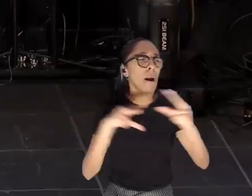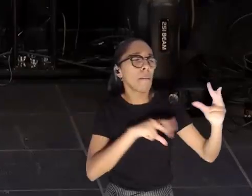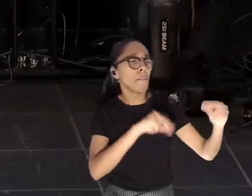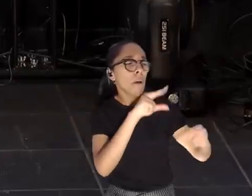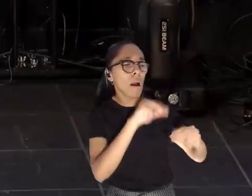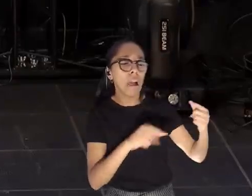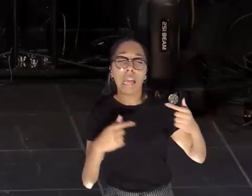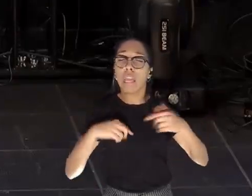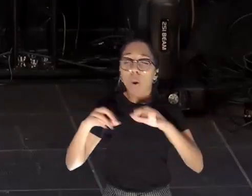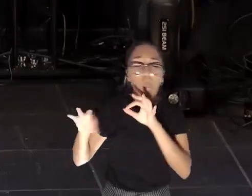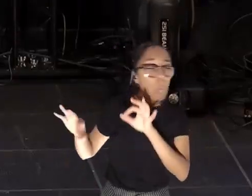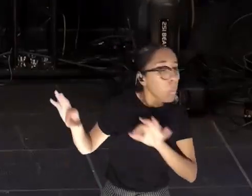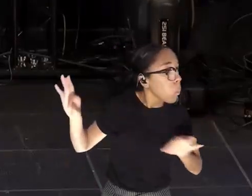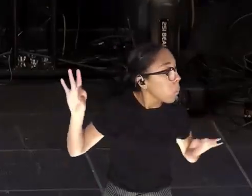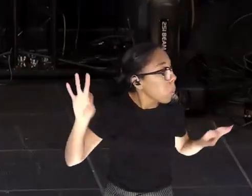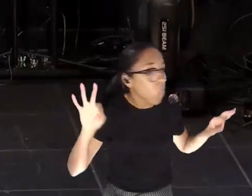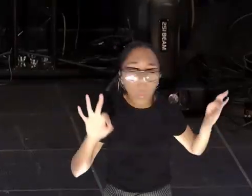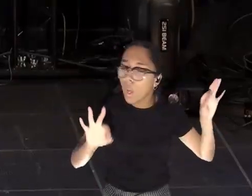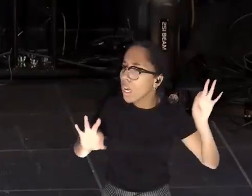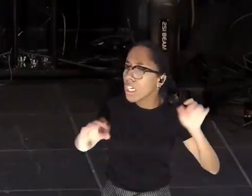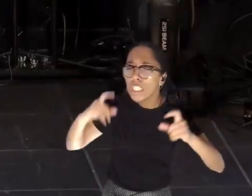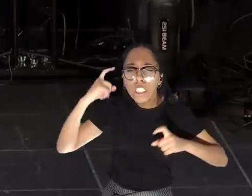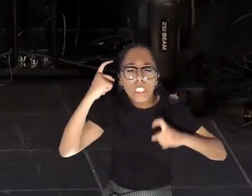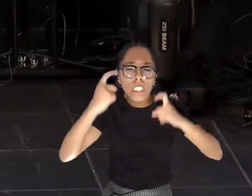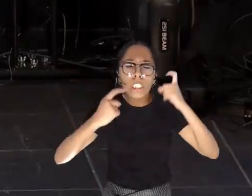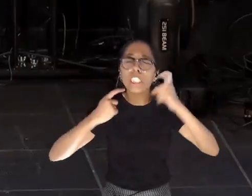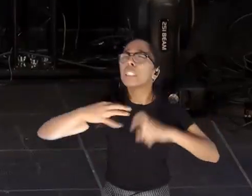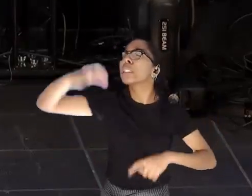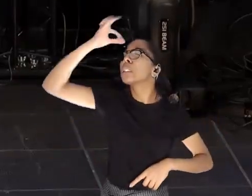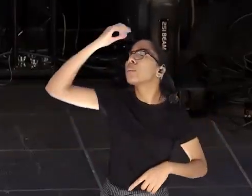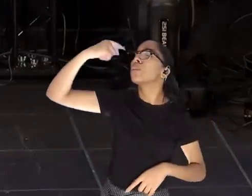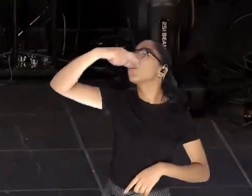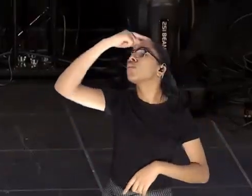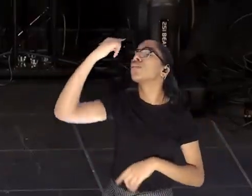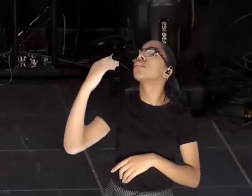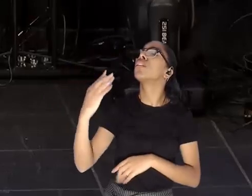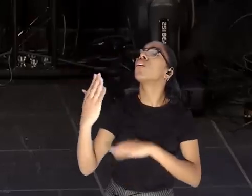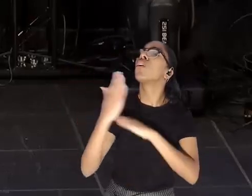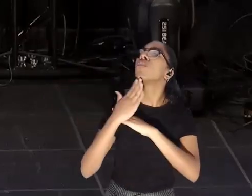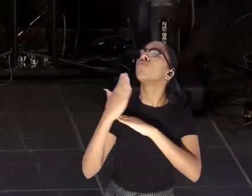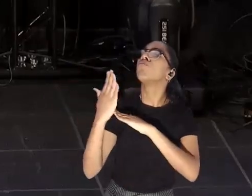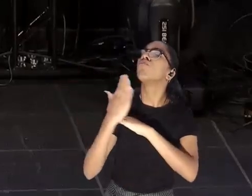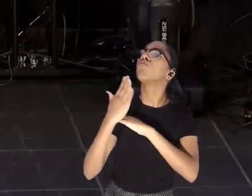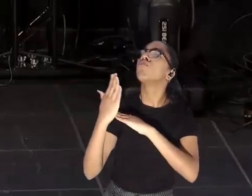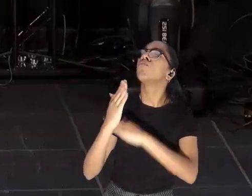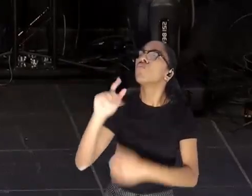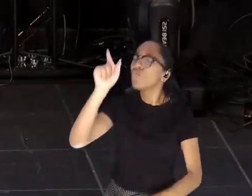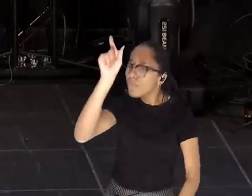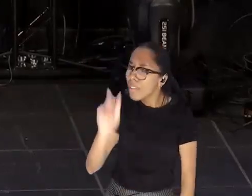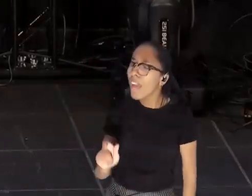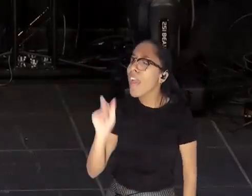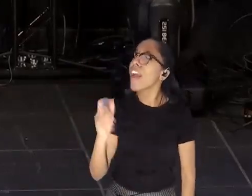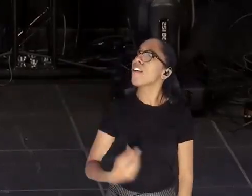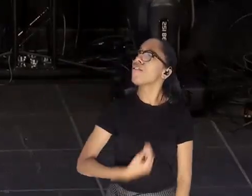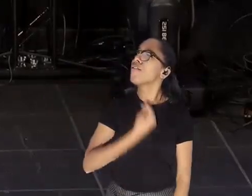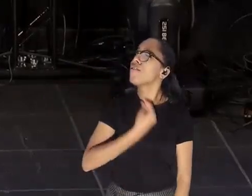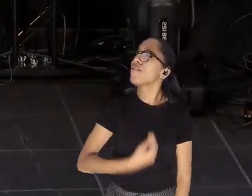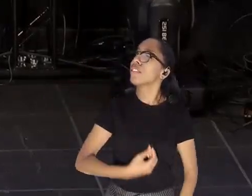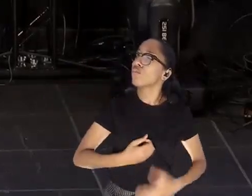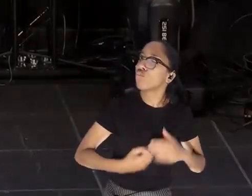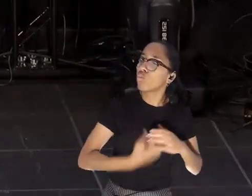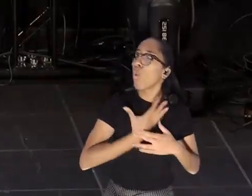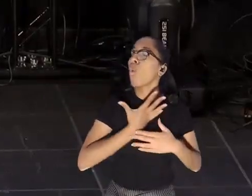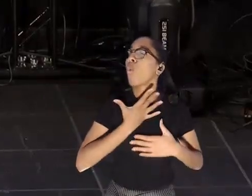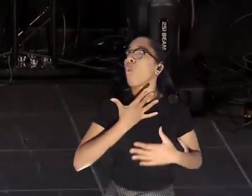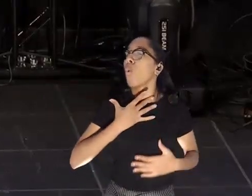eu sair do eixo. Tudo para eu perder a paz. Espírito Santo, Espírito Santo, Espírito Santo, tu és a fonte de vida abundante. Fala